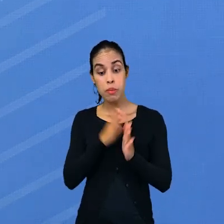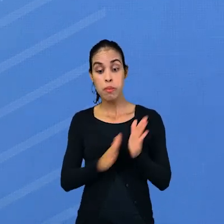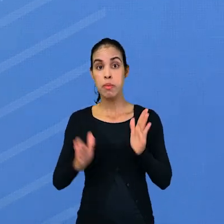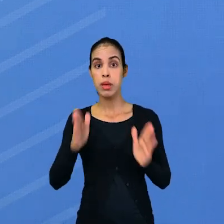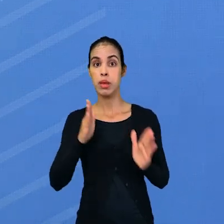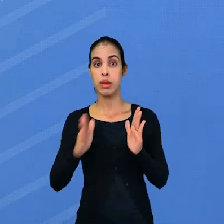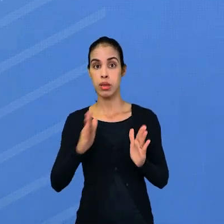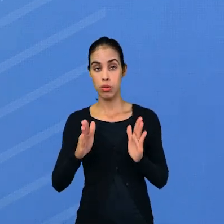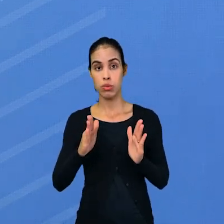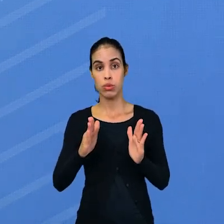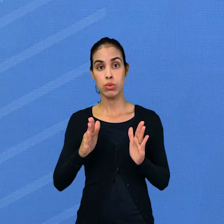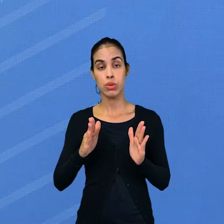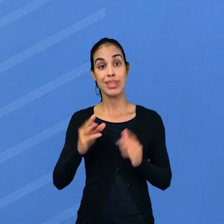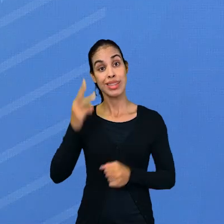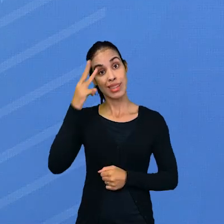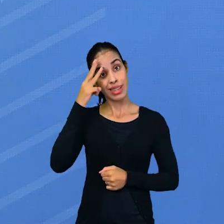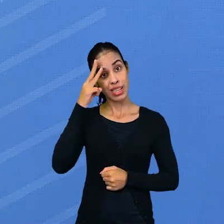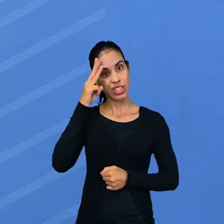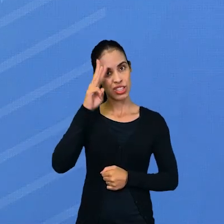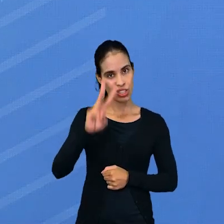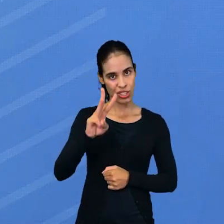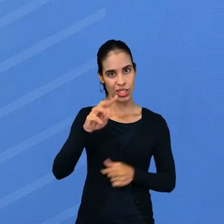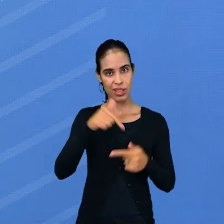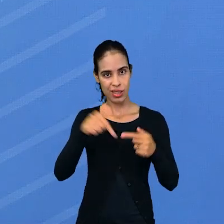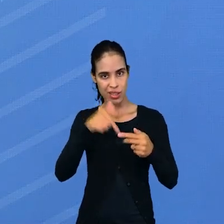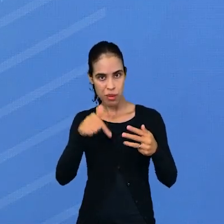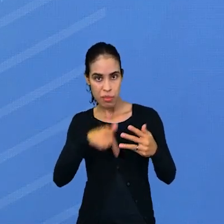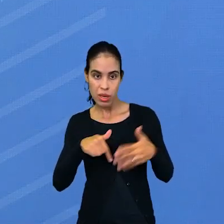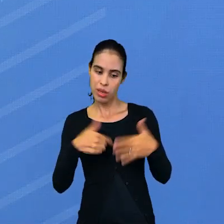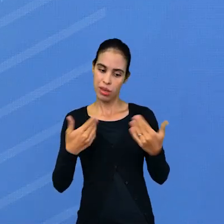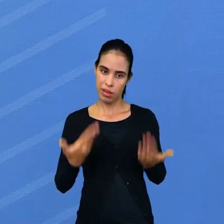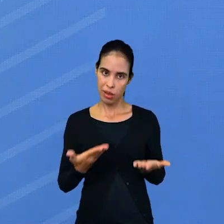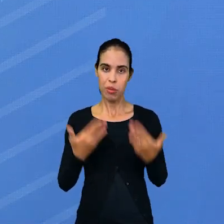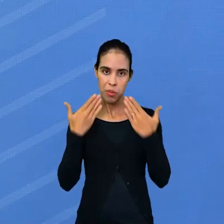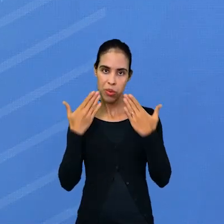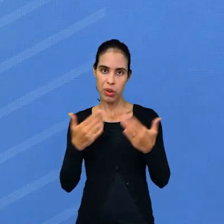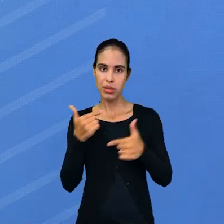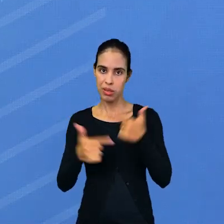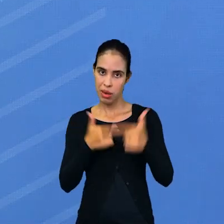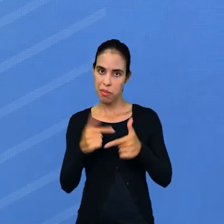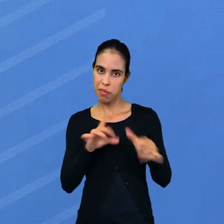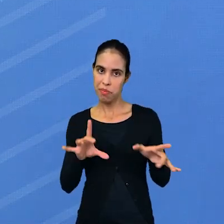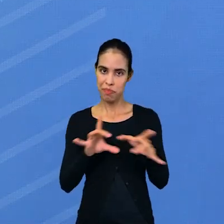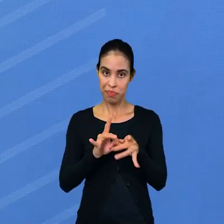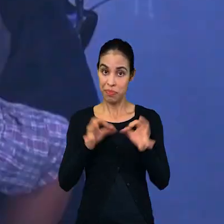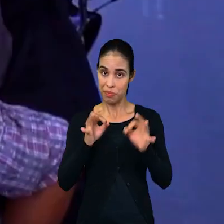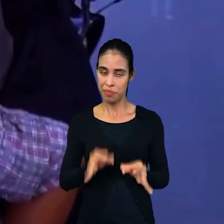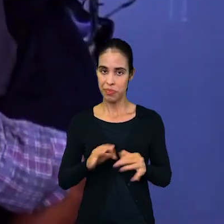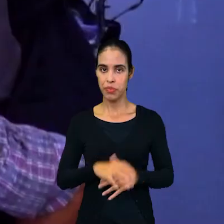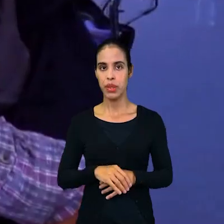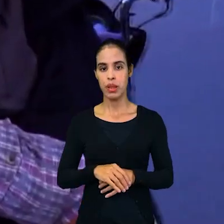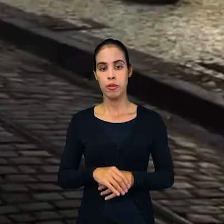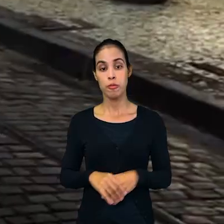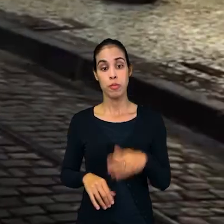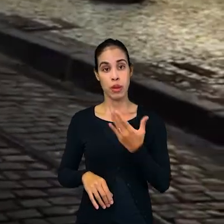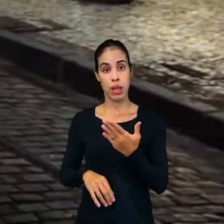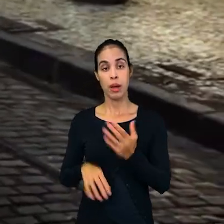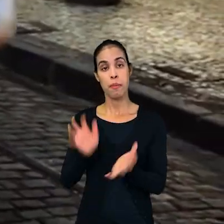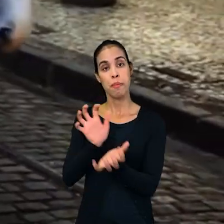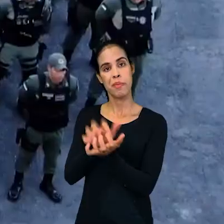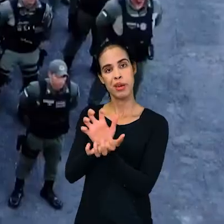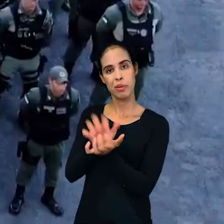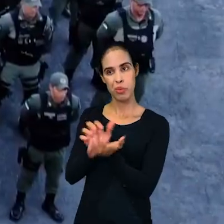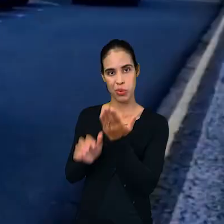a prestação de serviços por mais de 3 dias da semana, o que caracteriza a relação de emprego. O caso ocorreu